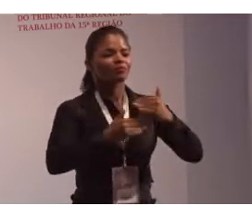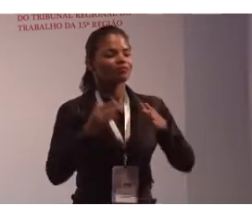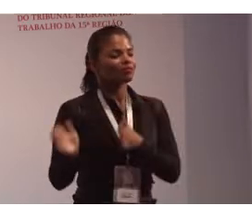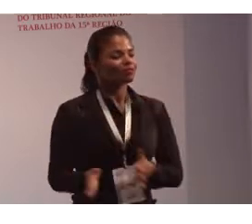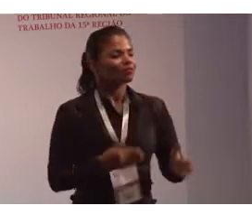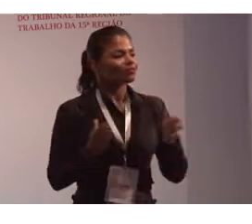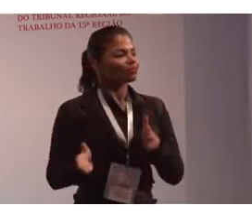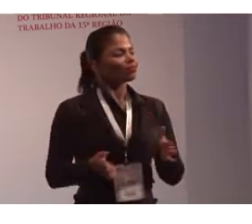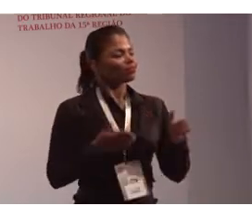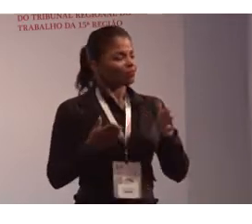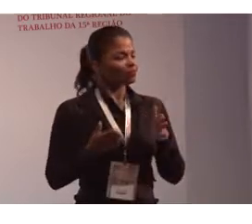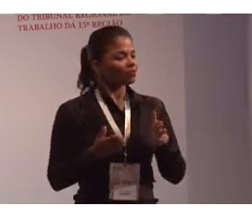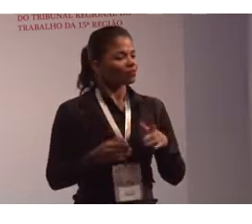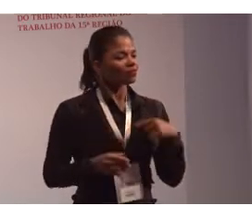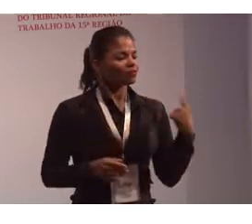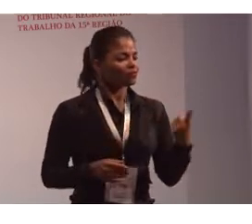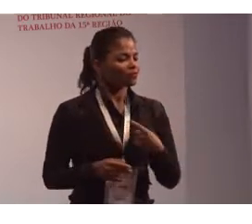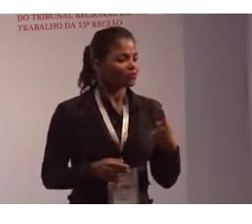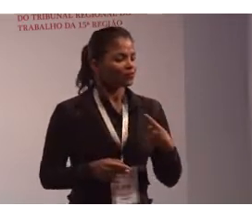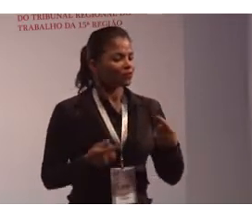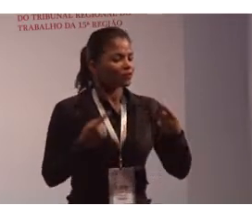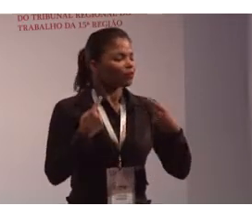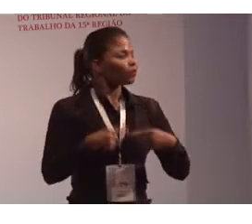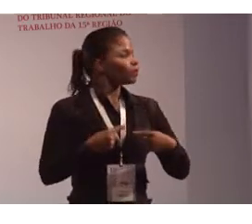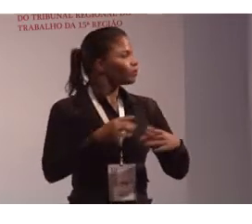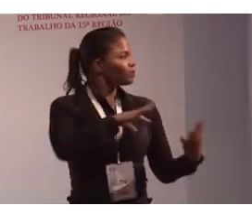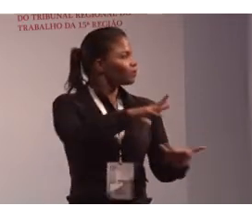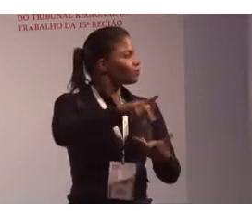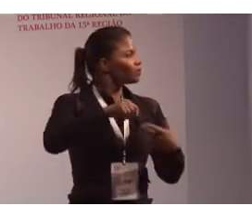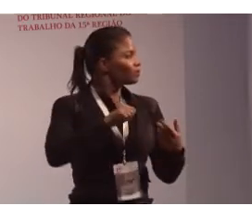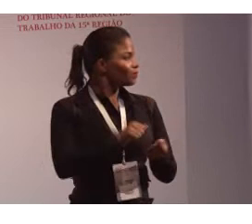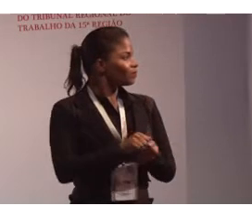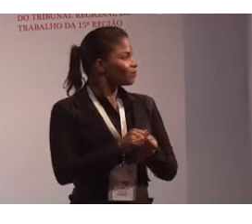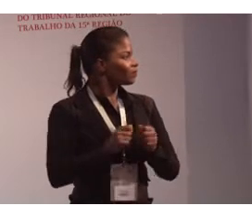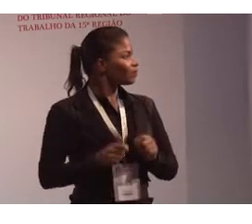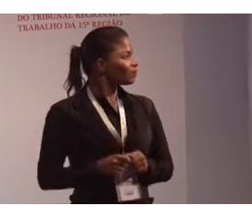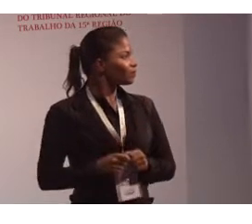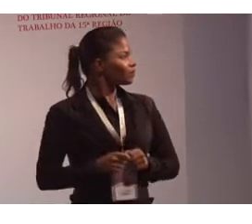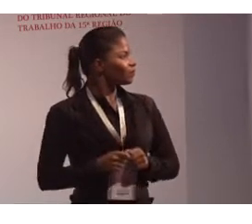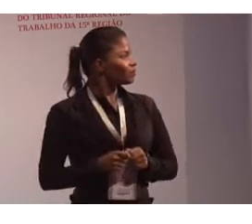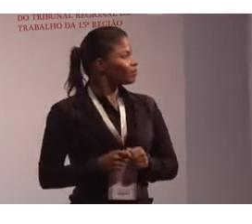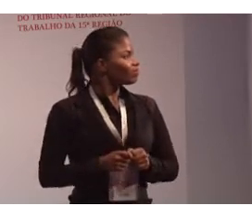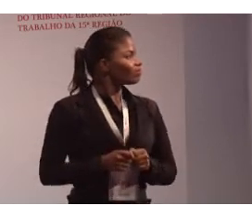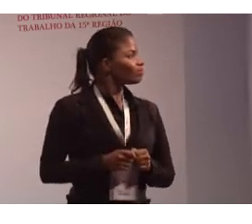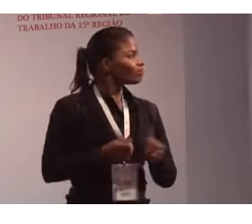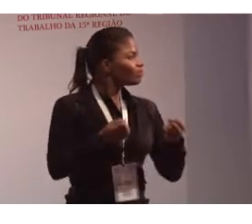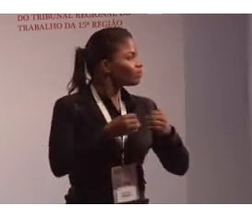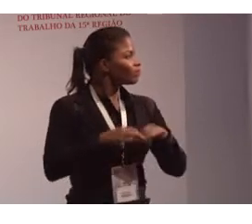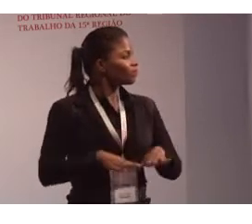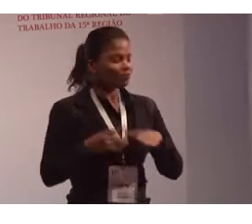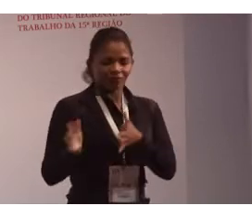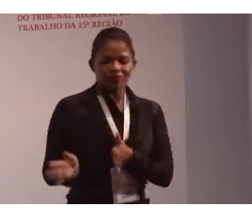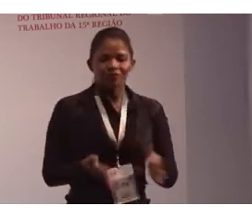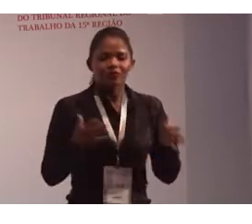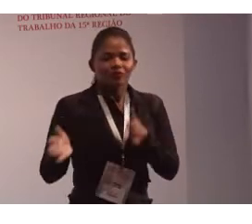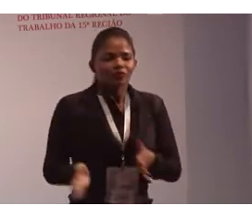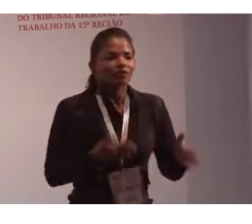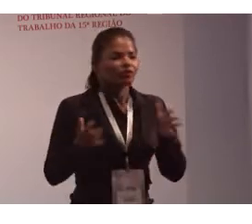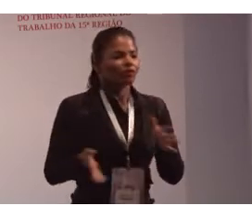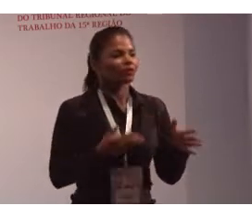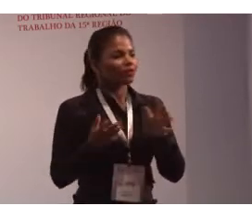até por conta disso, a gente tem uma contra-onda agora de protecionismo, né? A ameaça, numa produção que está cada vez